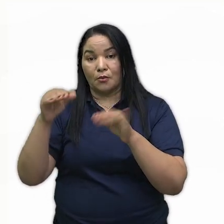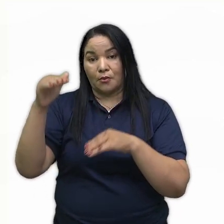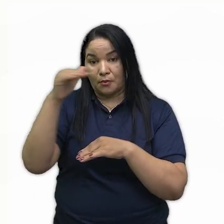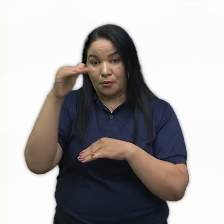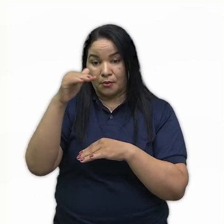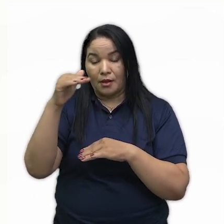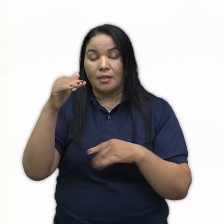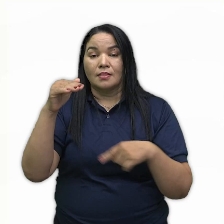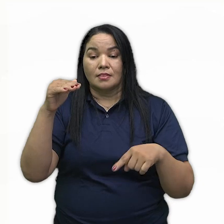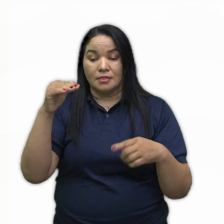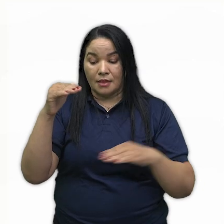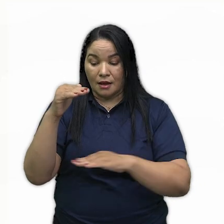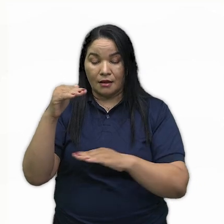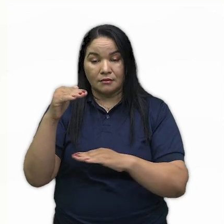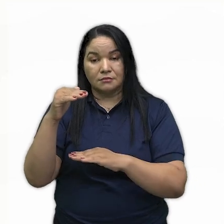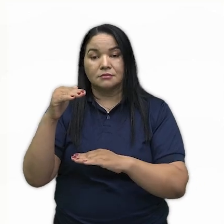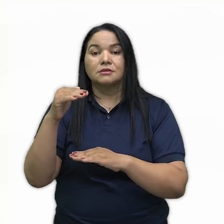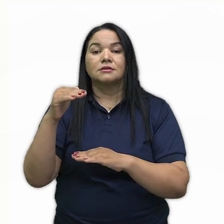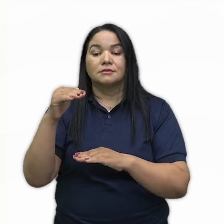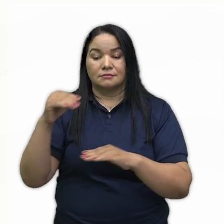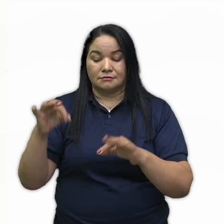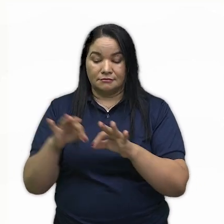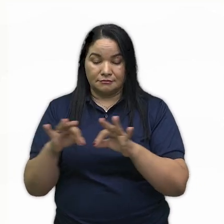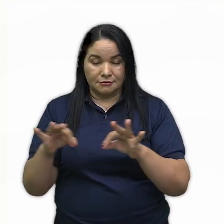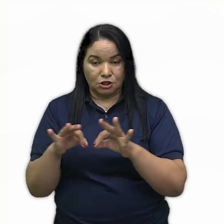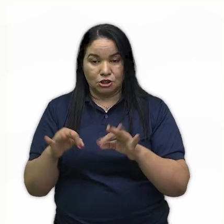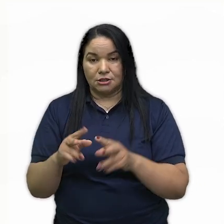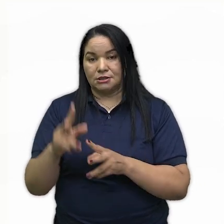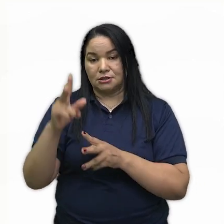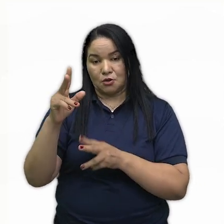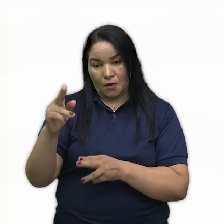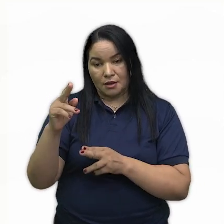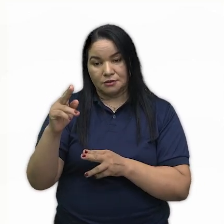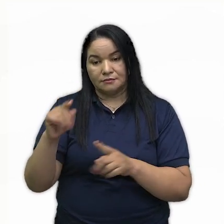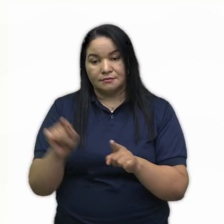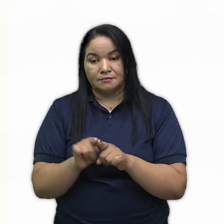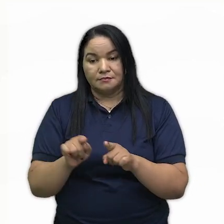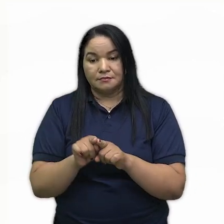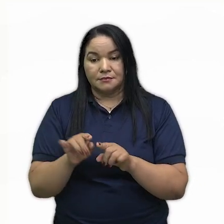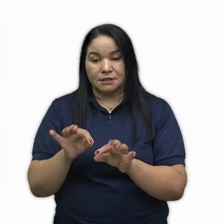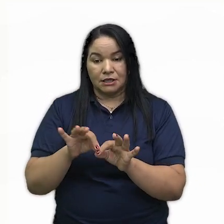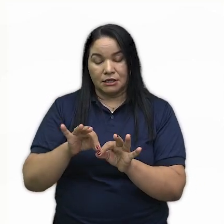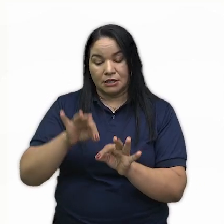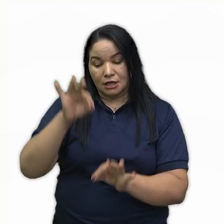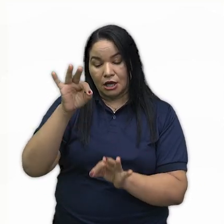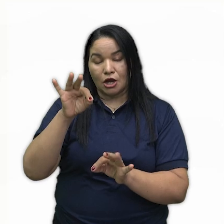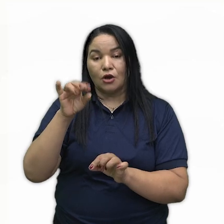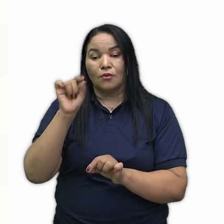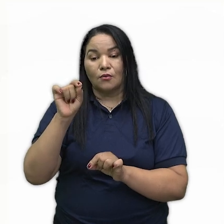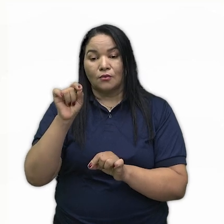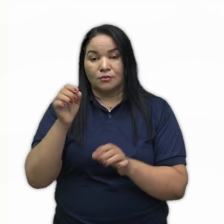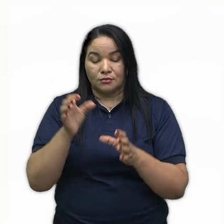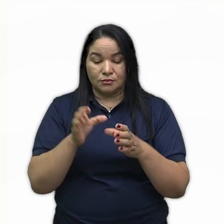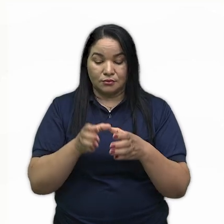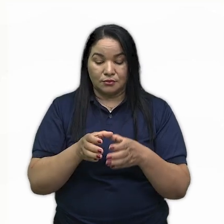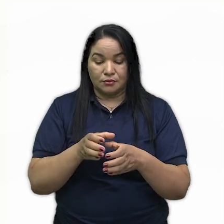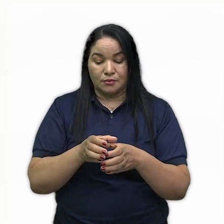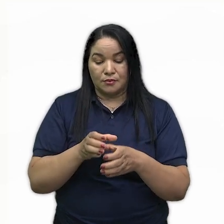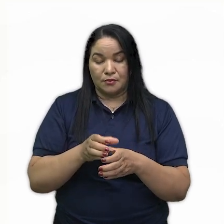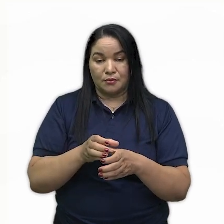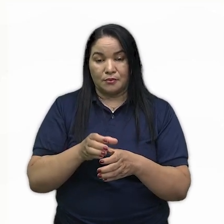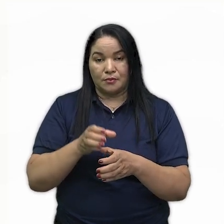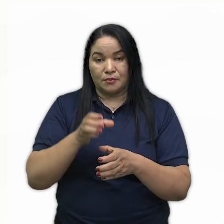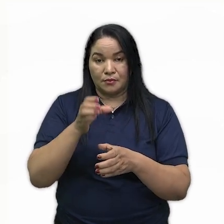isso elas são idênticas, ok? Ligadas por uma superfície curva, tudo